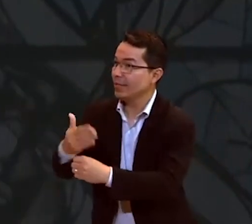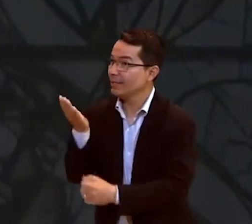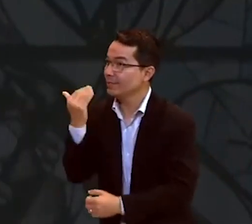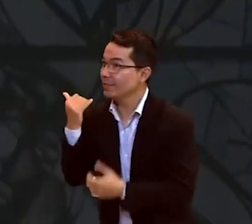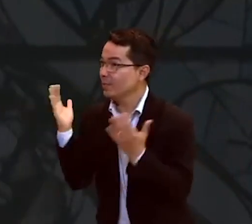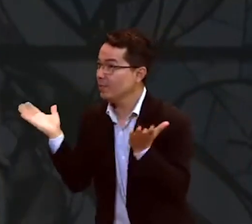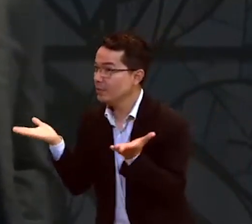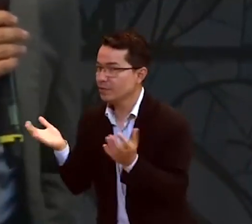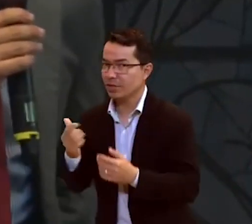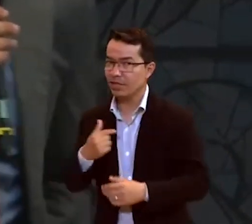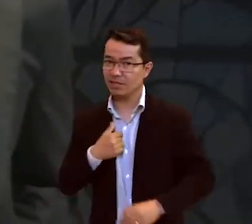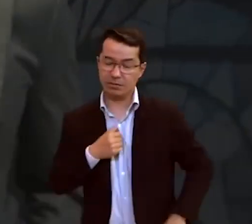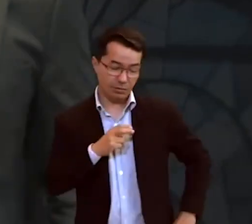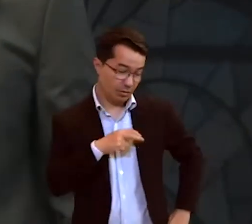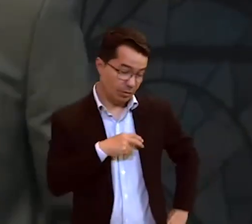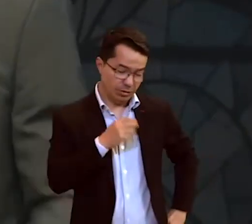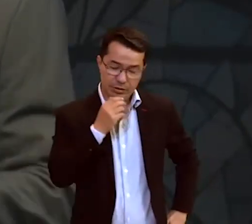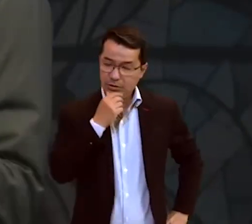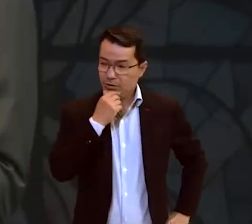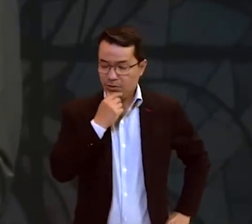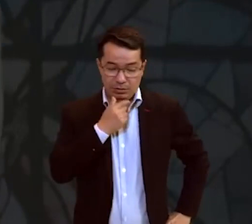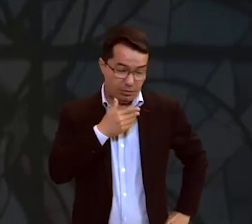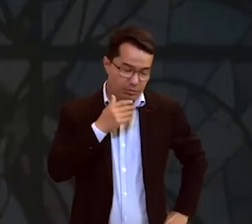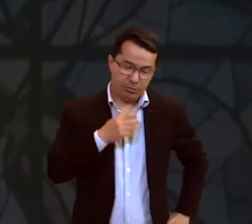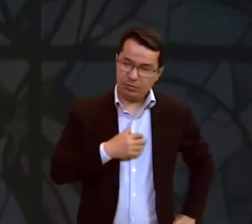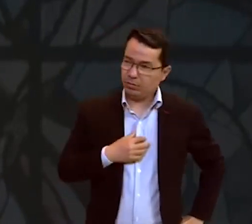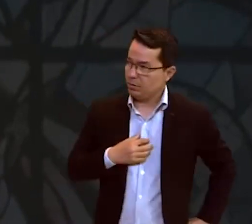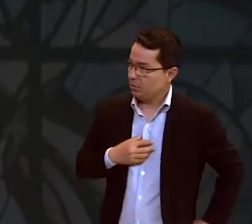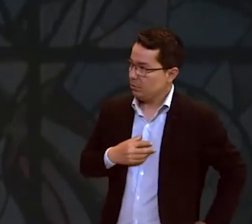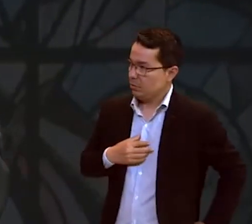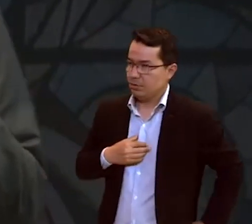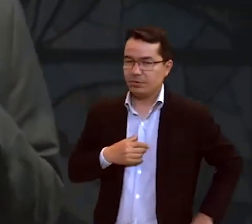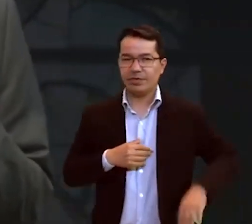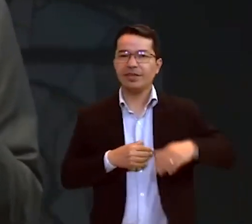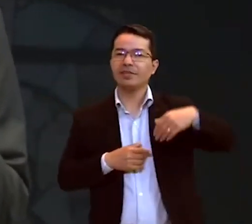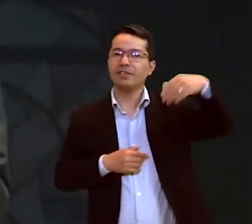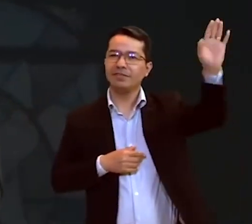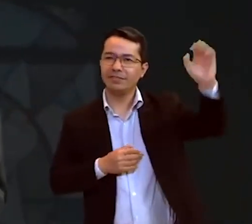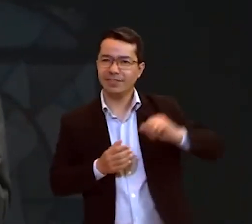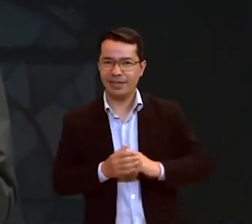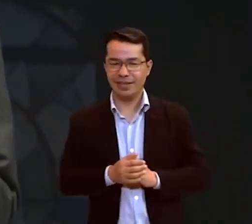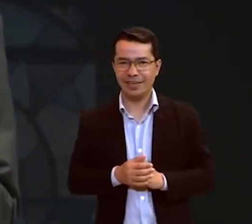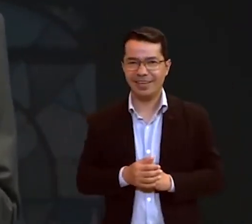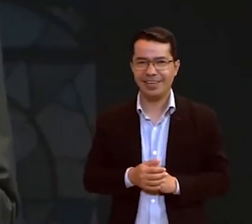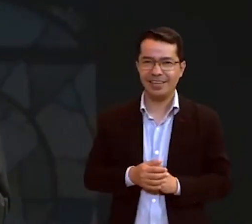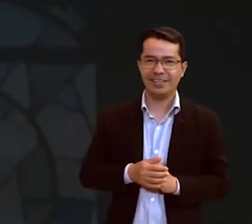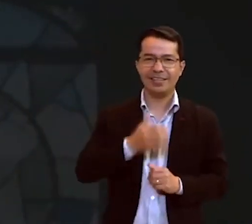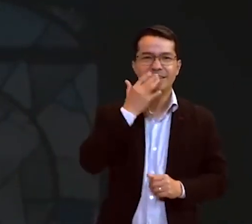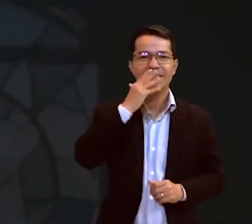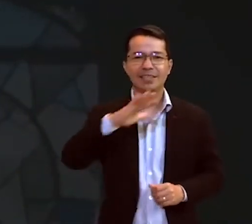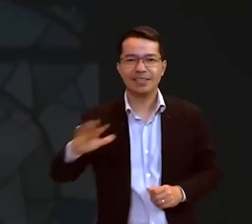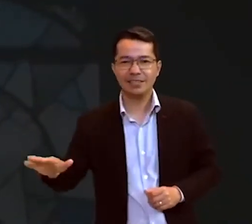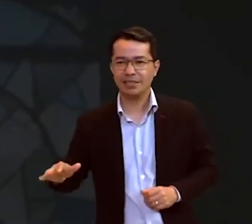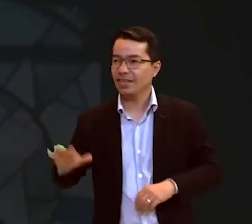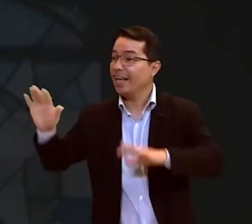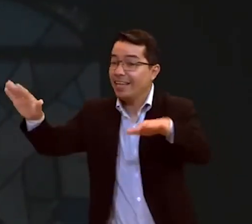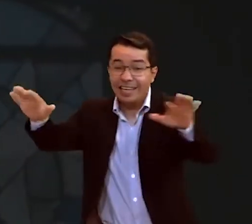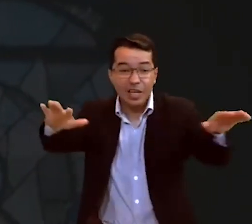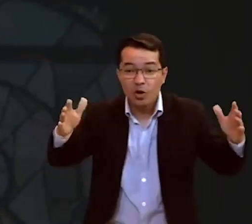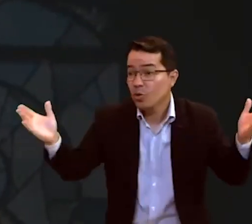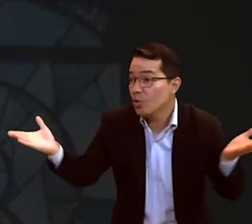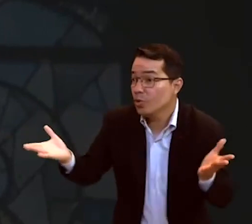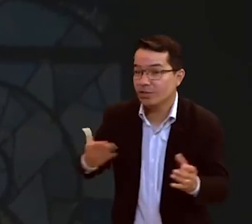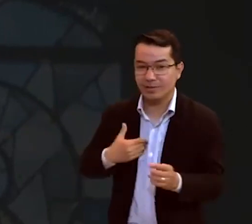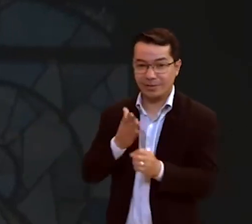meu Deus do céu, isso está me complicando. E aí ele foi para o Ministério Infantil e ele falou para todo mundo, sabia que eu vou comer batatinha hoje? Aí